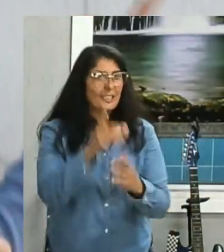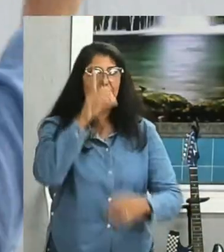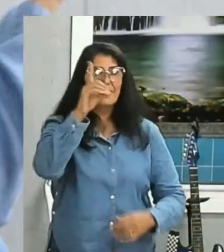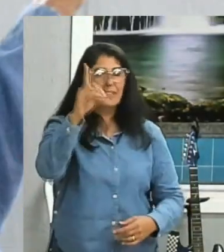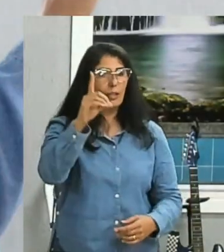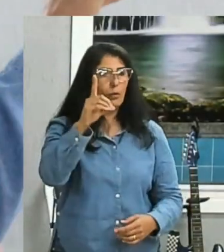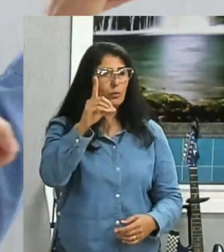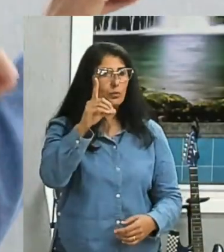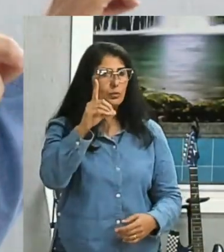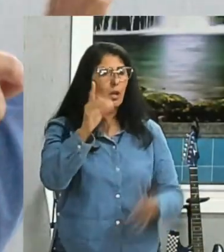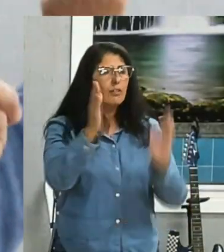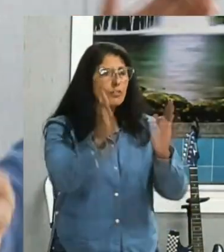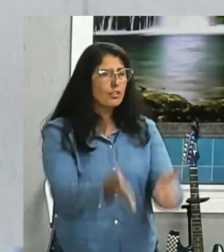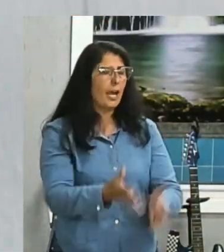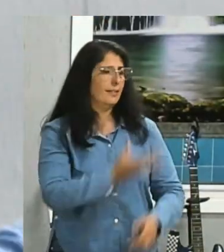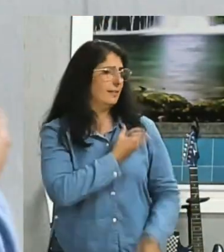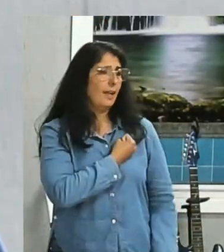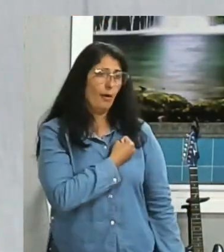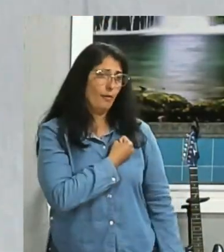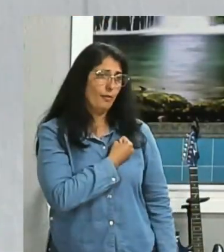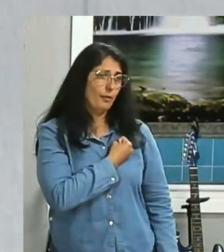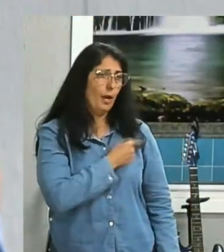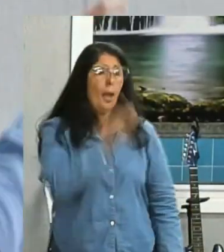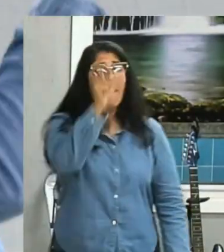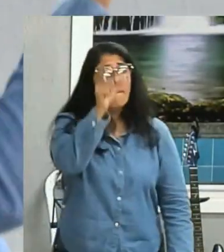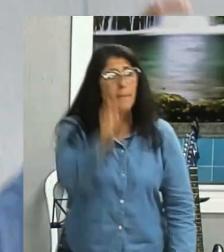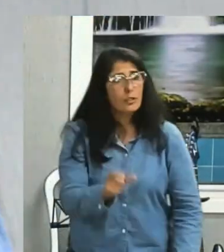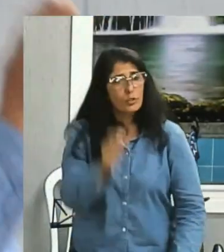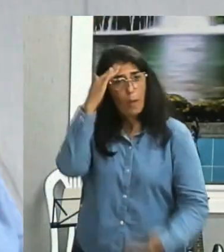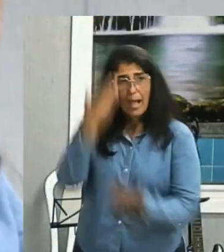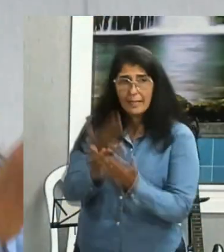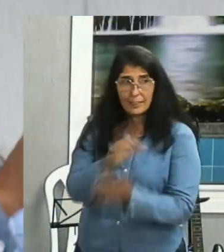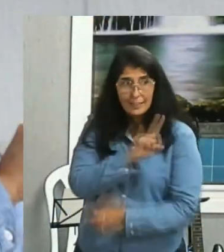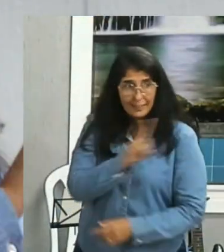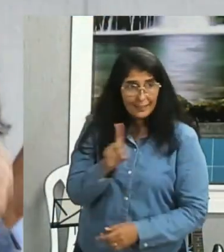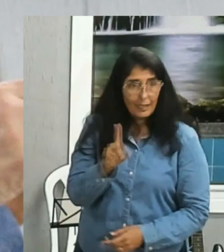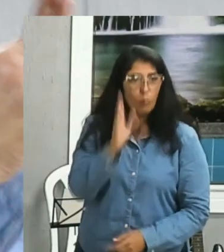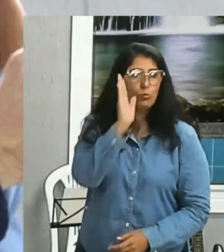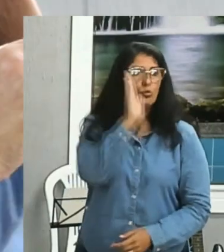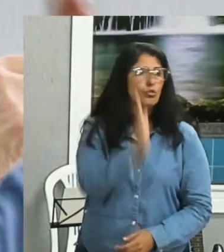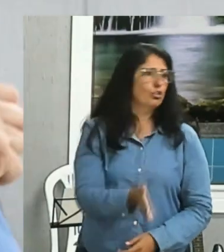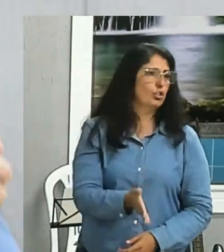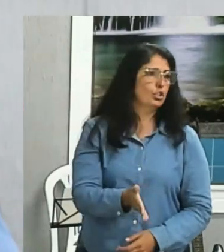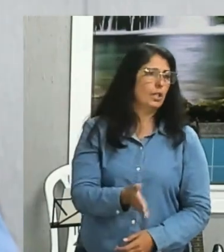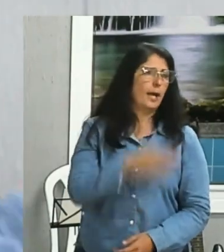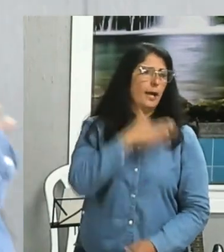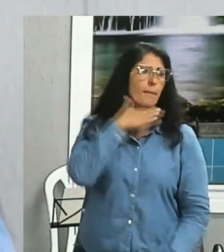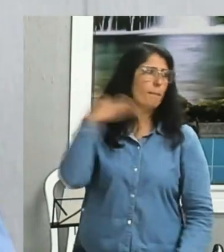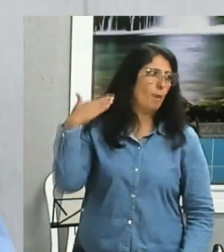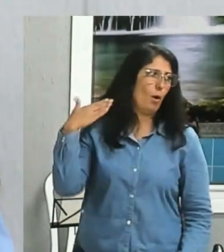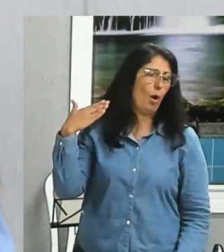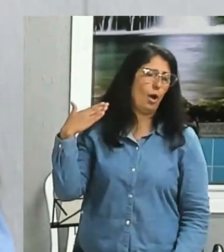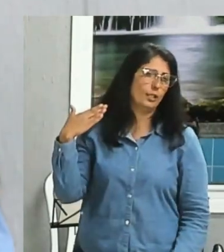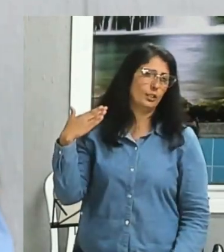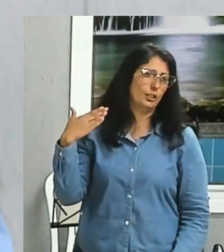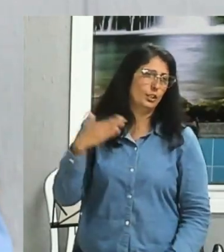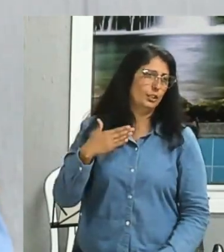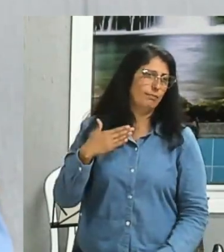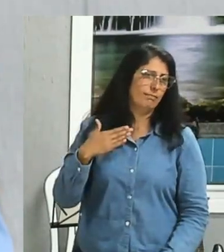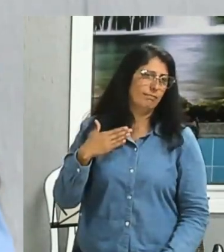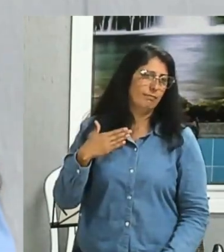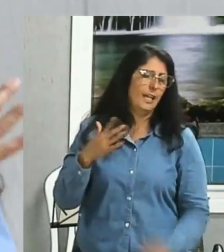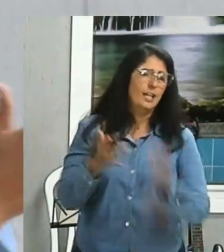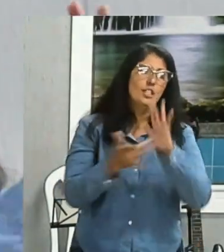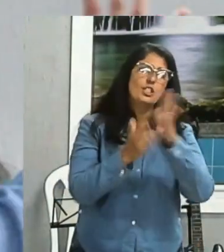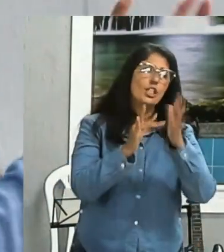salvo. Quem não crê na palavra já está condenado. Jesus é a palavra, entende isso?